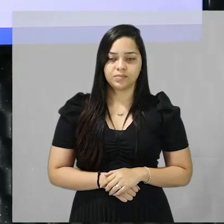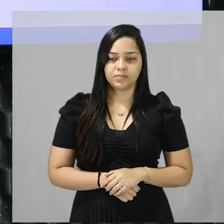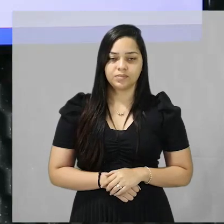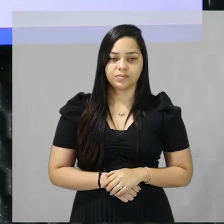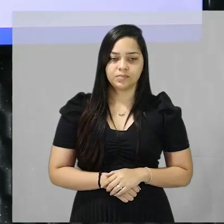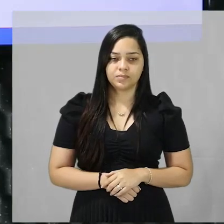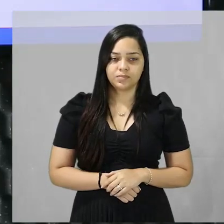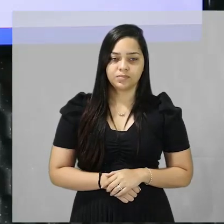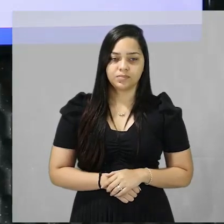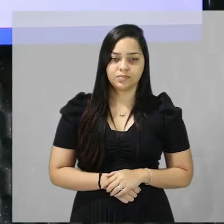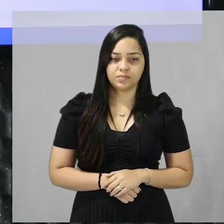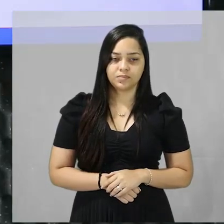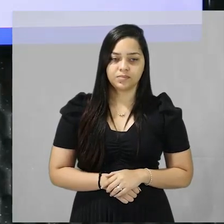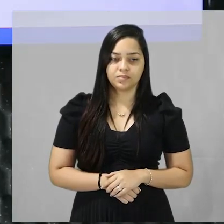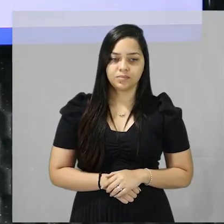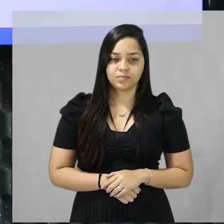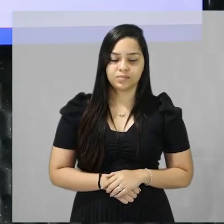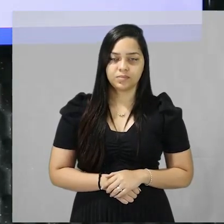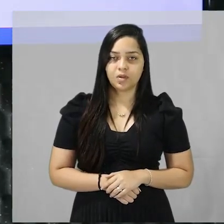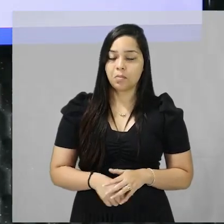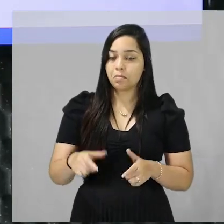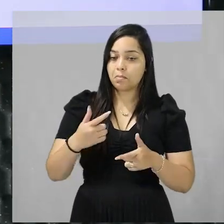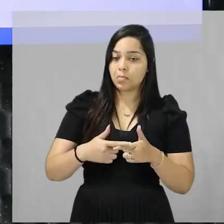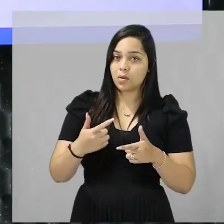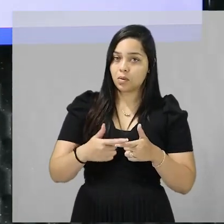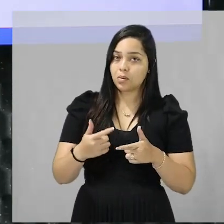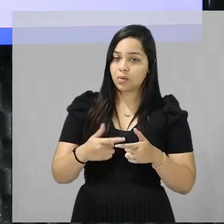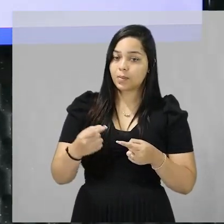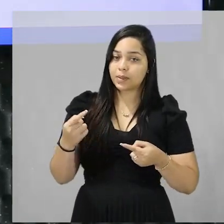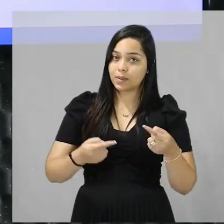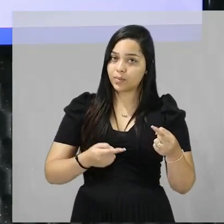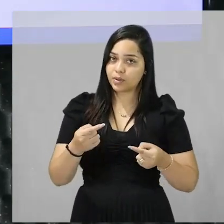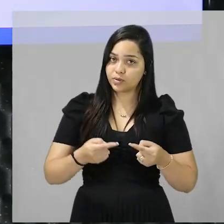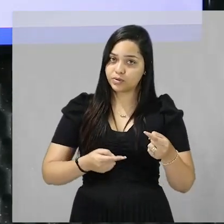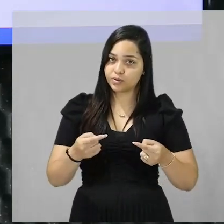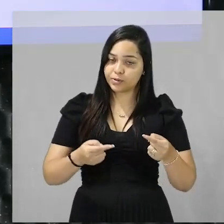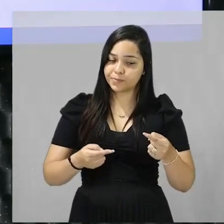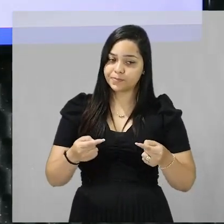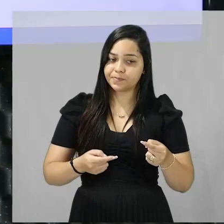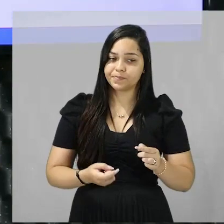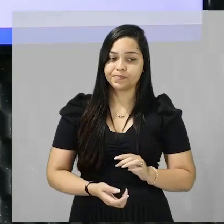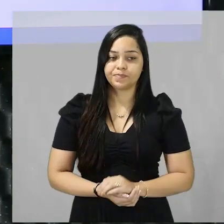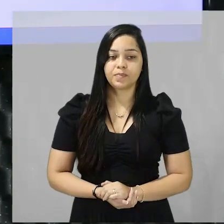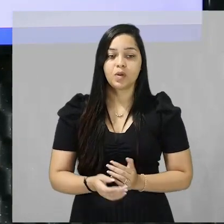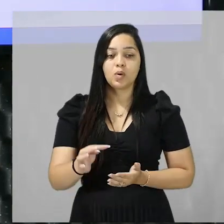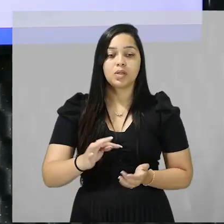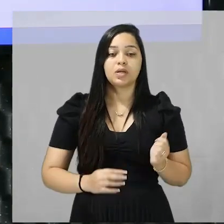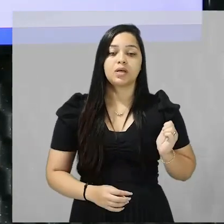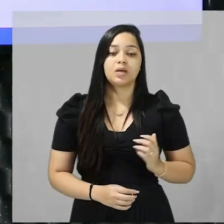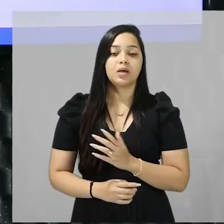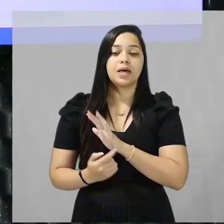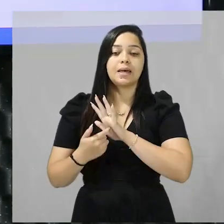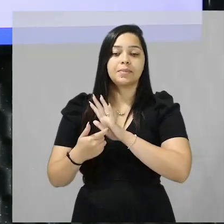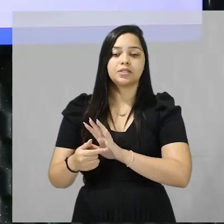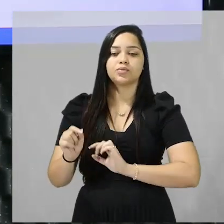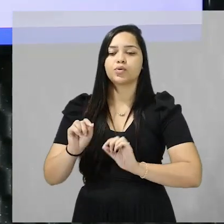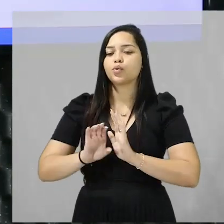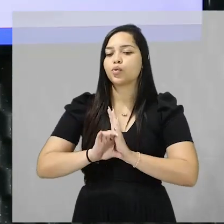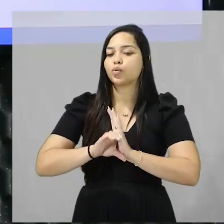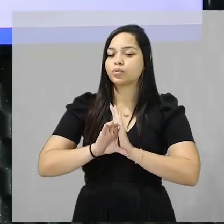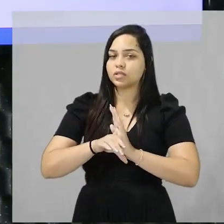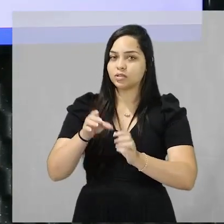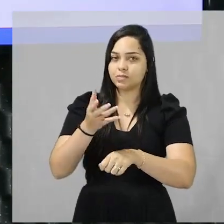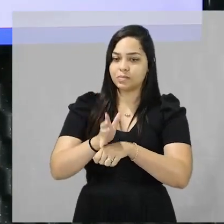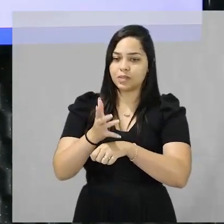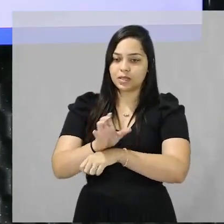eticamente, se resolve um problema da polis, da politeia, da política. O texto de Aristóteles apresenta uma definição de ação